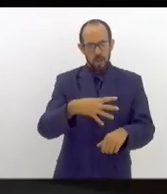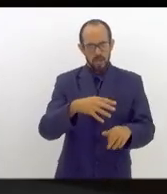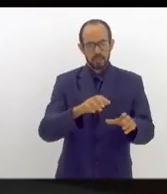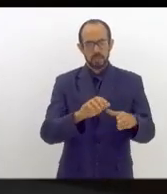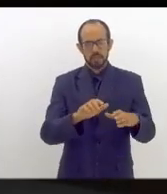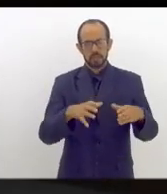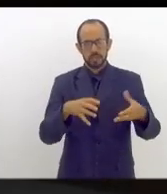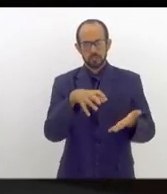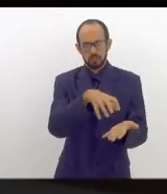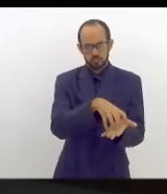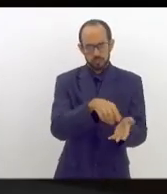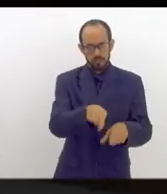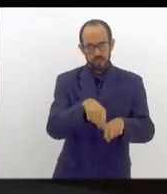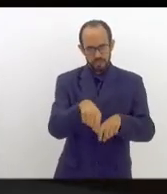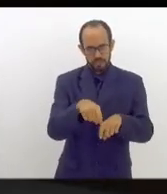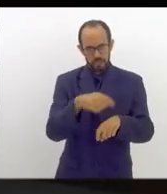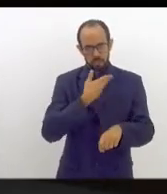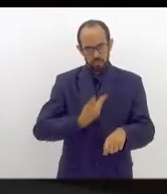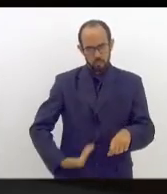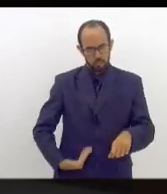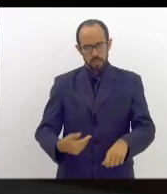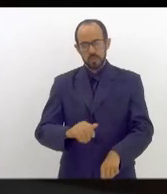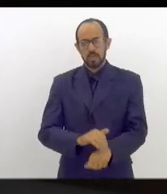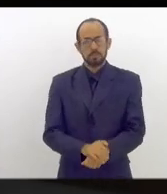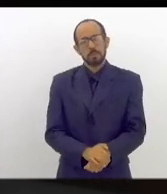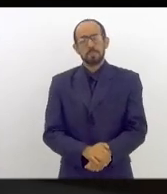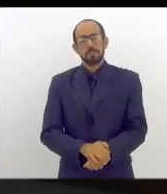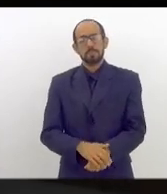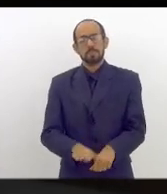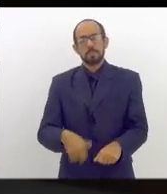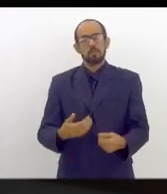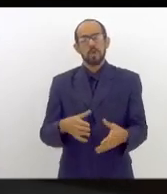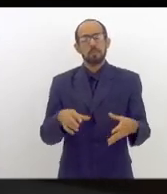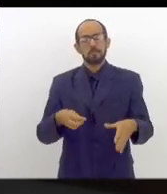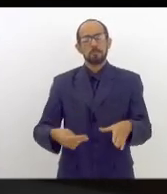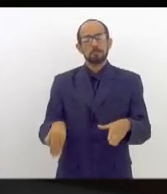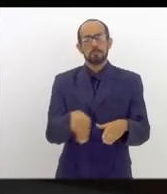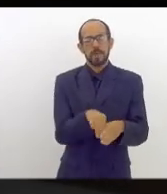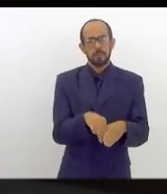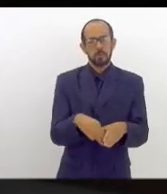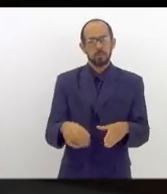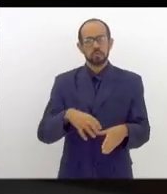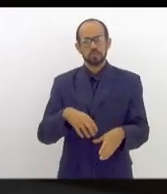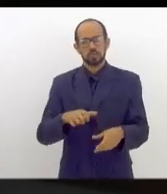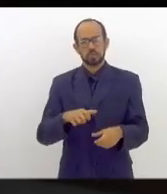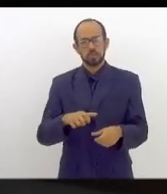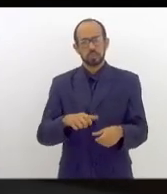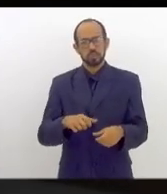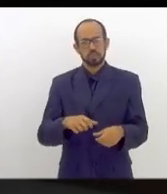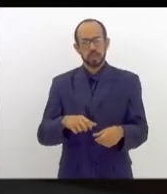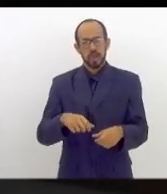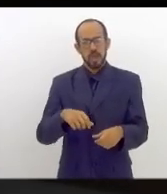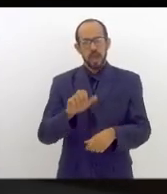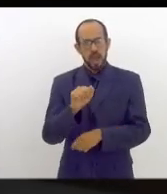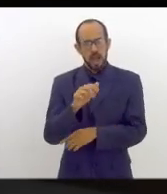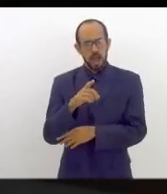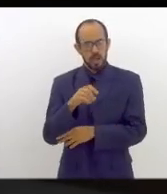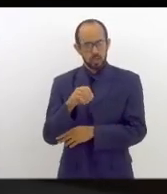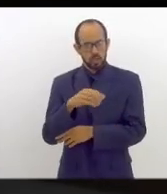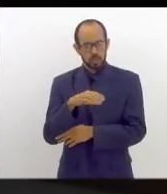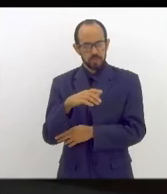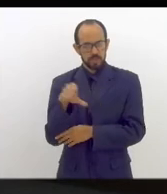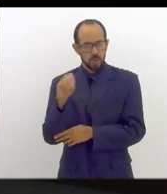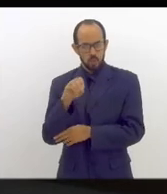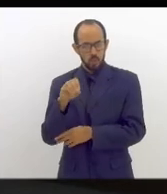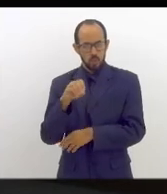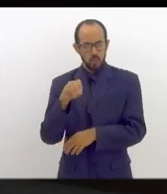da capital foi membro da comissão Estadual judiciária de adoção internacional do Tribunal de Justiça do Rio de Janeiro